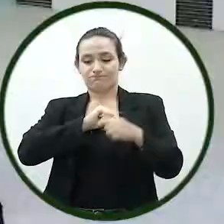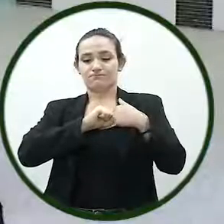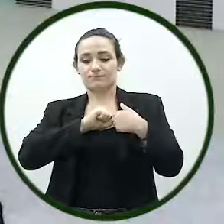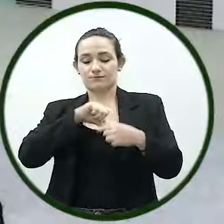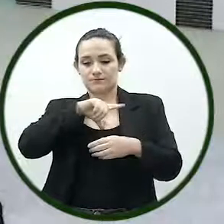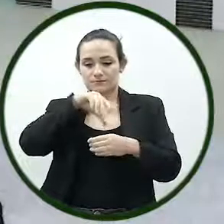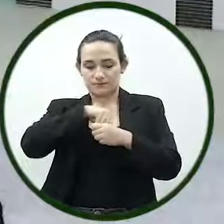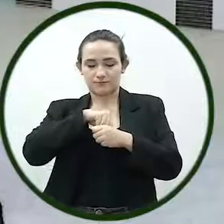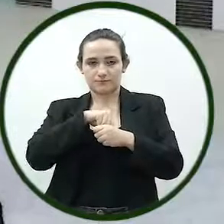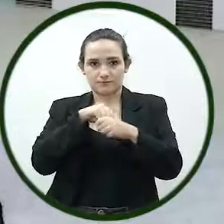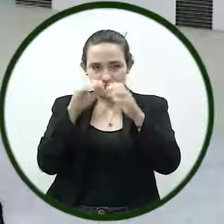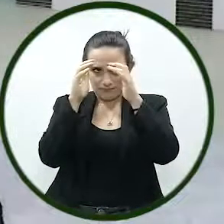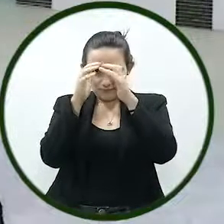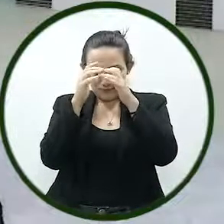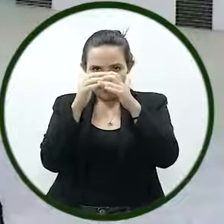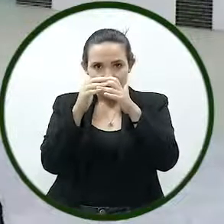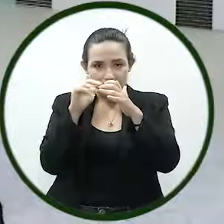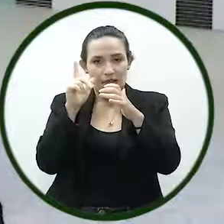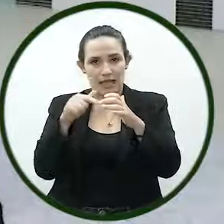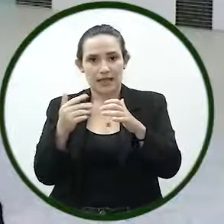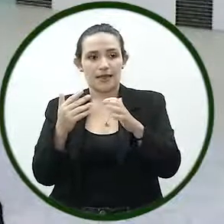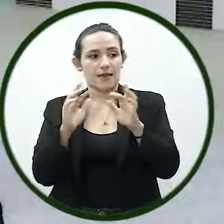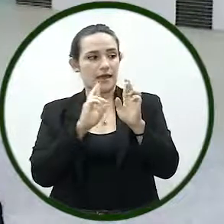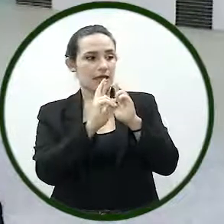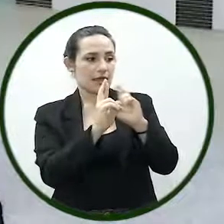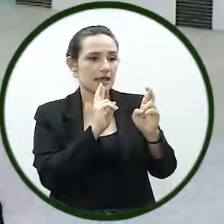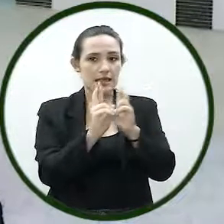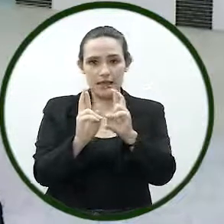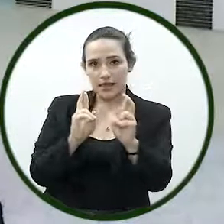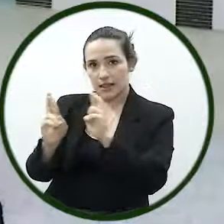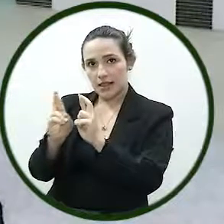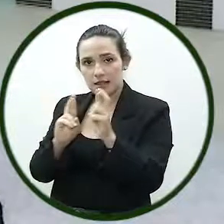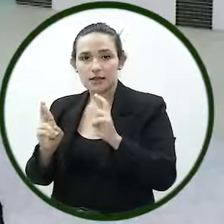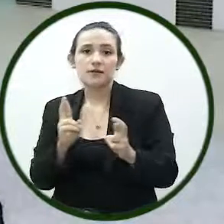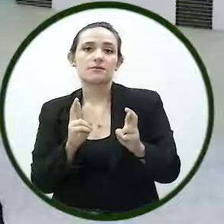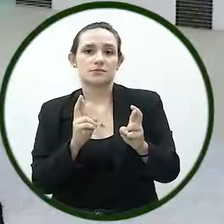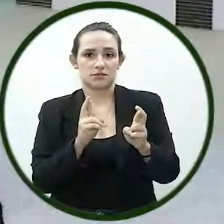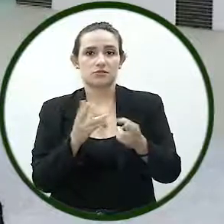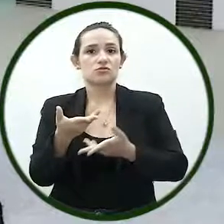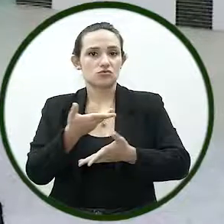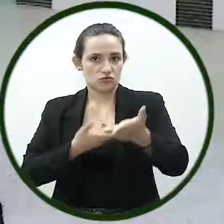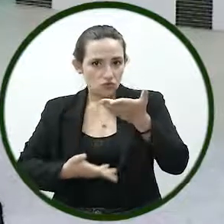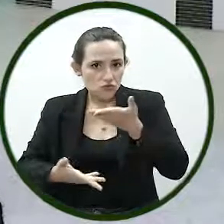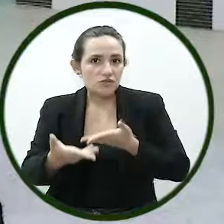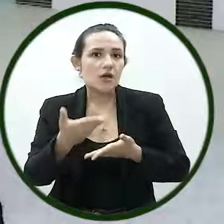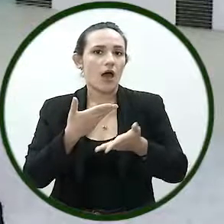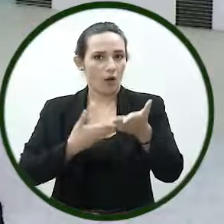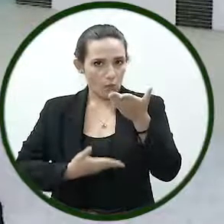mediação. Quer dizer, são as relações sociais, basicamente. Sim, são esses fatores